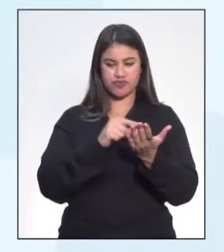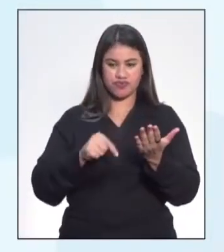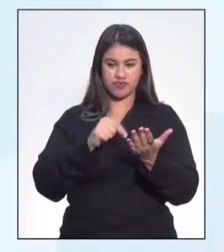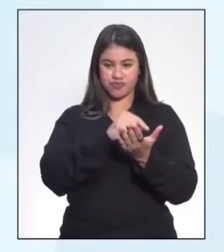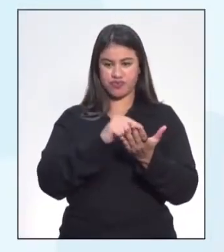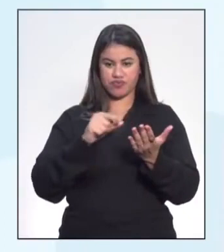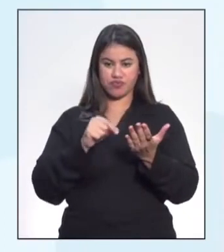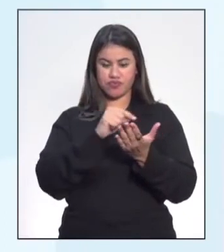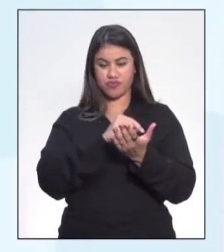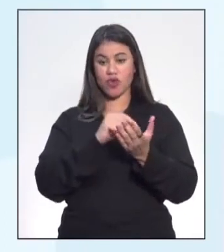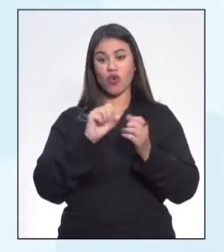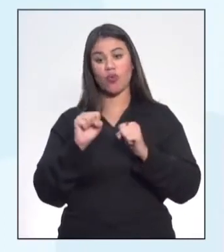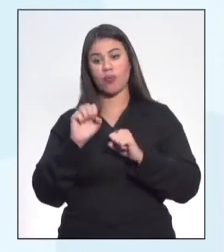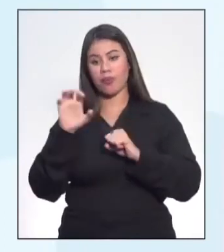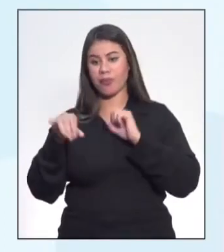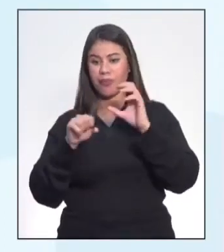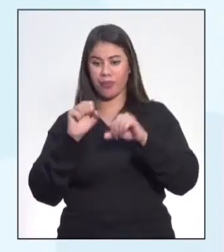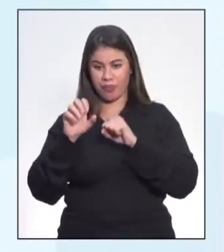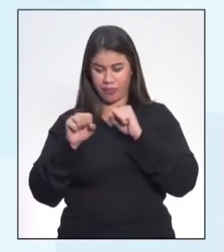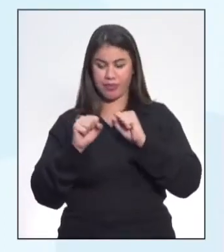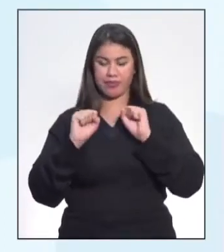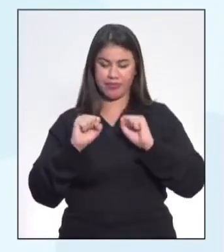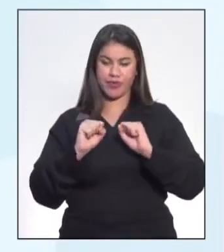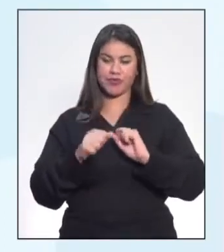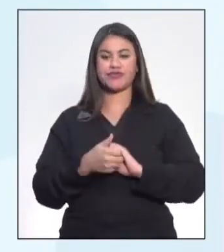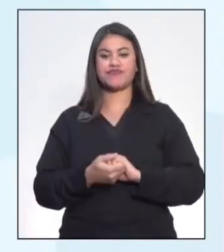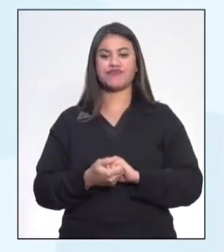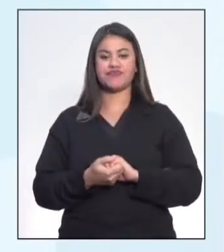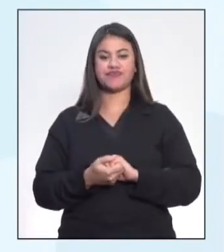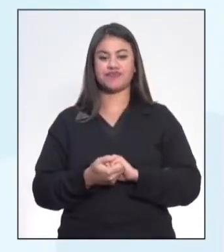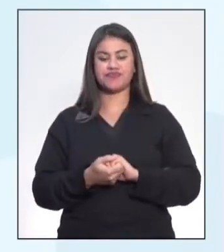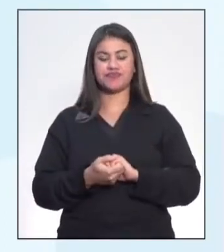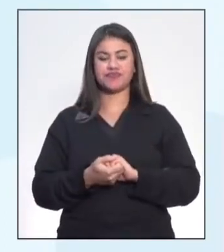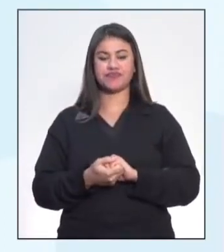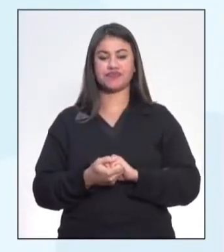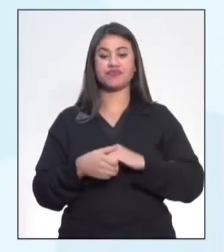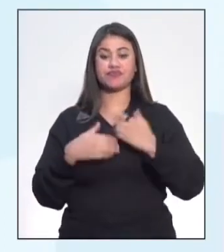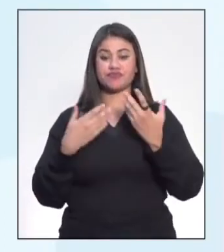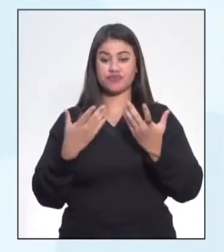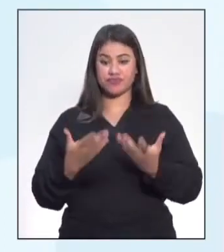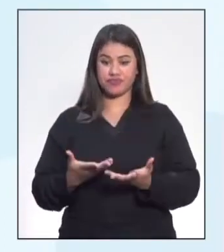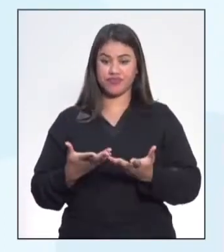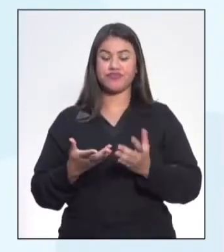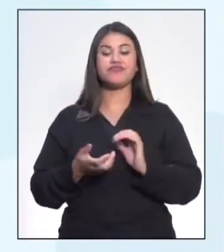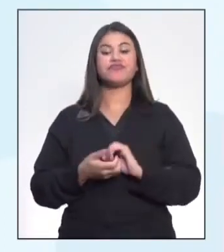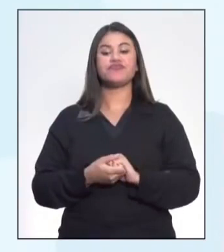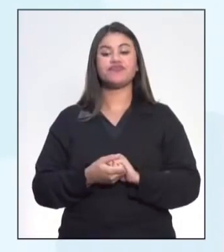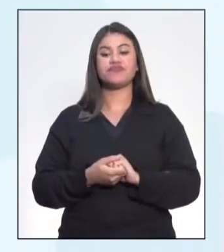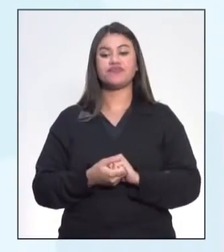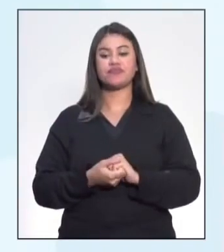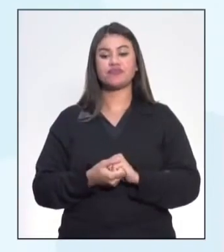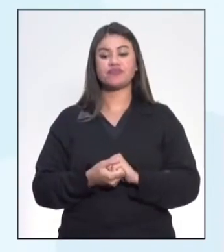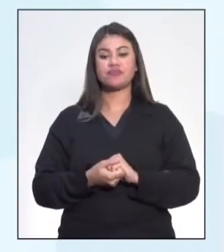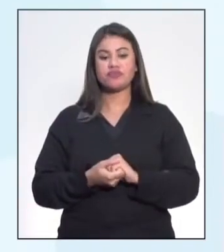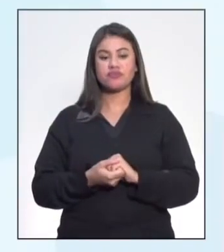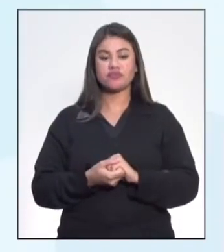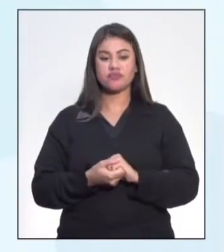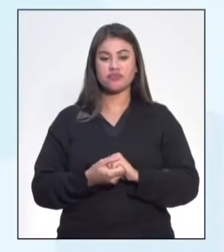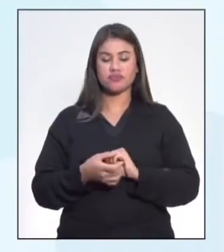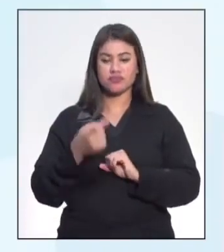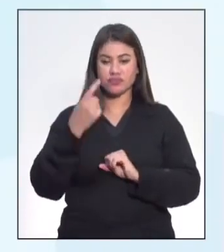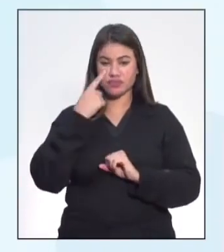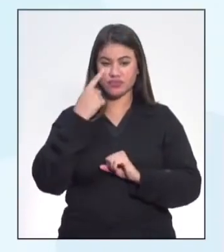para alguém pegar o caderno para você realizar essa atividade, tá ok? Então, vamos lá. Vocês vão observar a